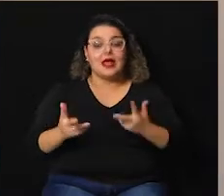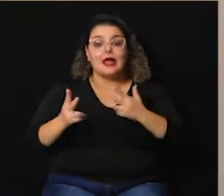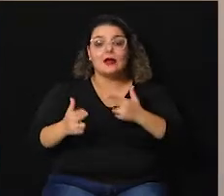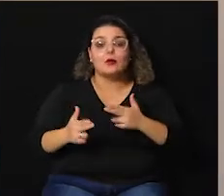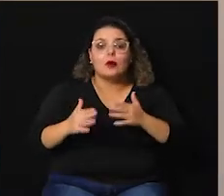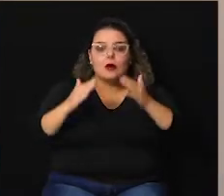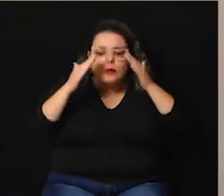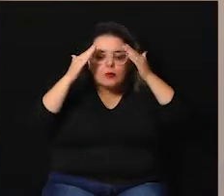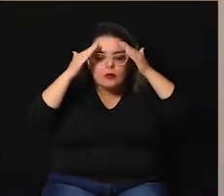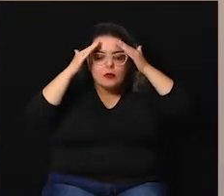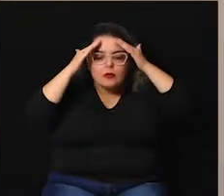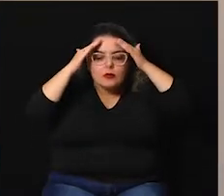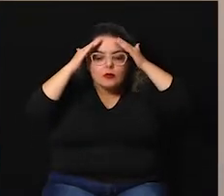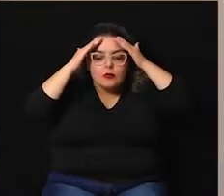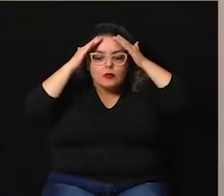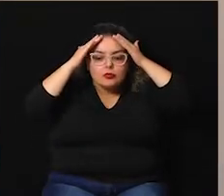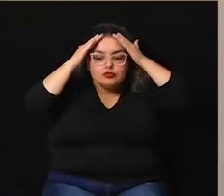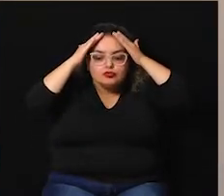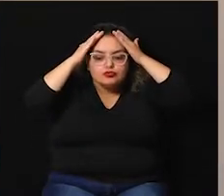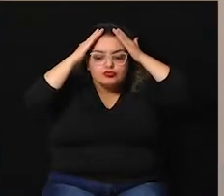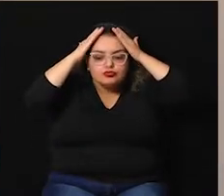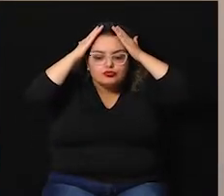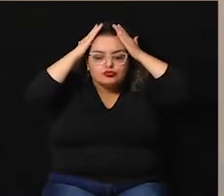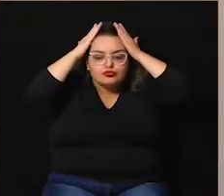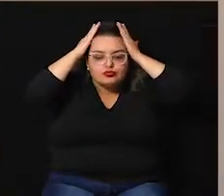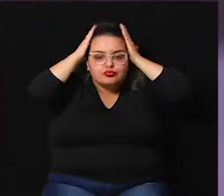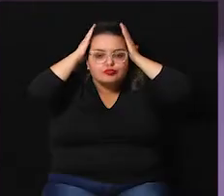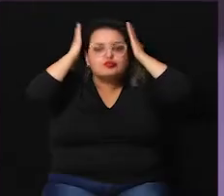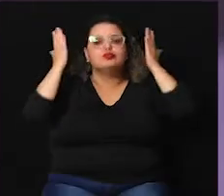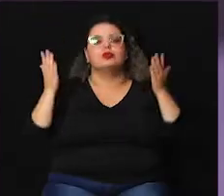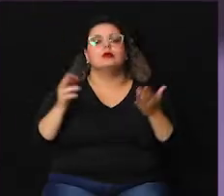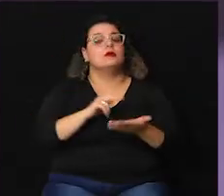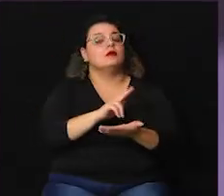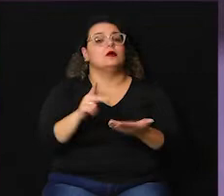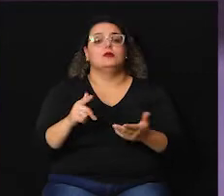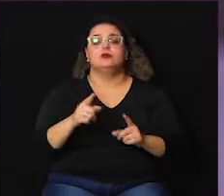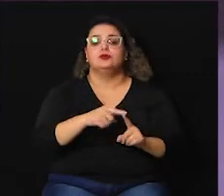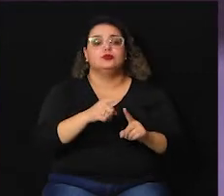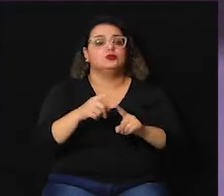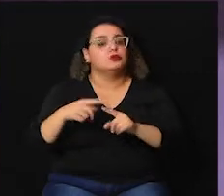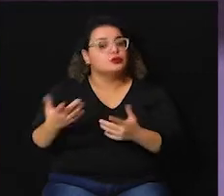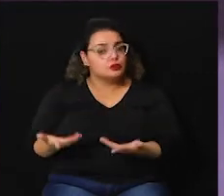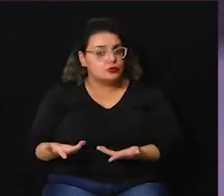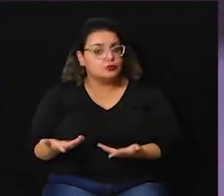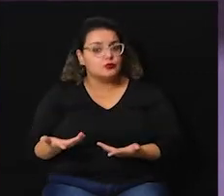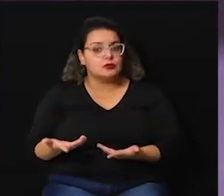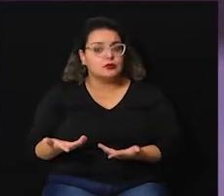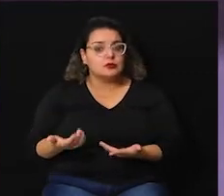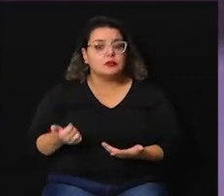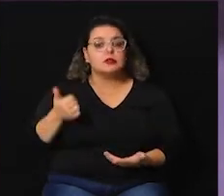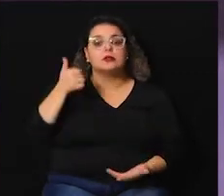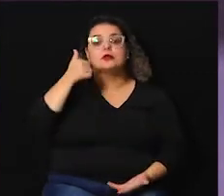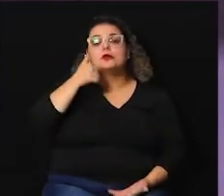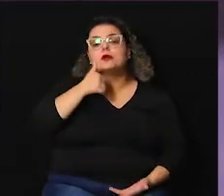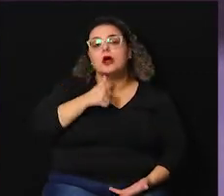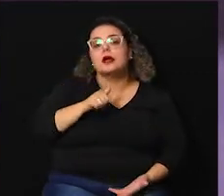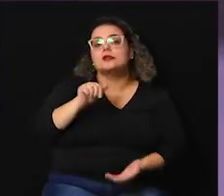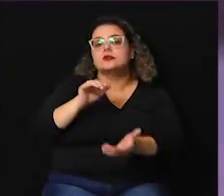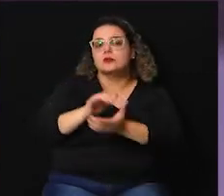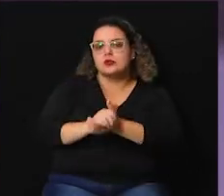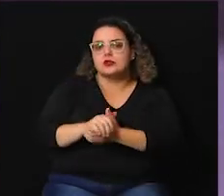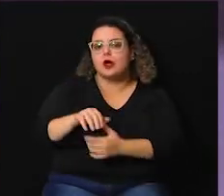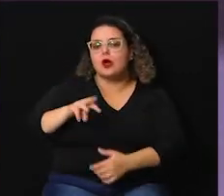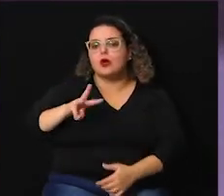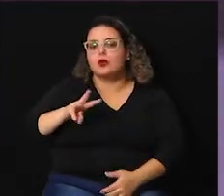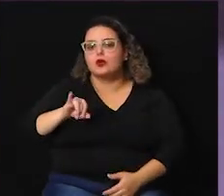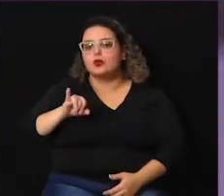calvície. E existem vários tipos de alopecia, como, por exemplo, no caso dessa senhora aí, do Will Smith,